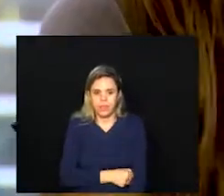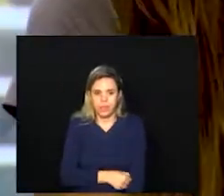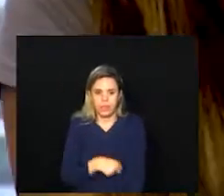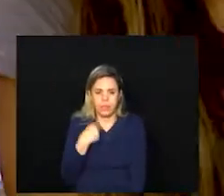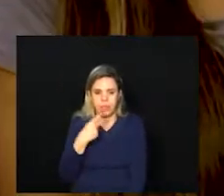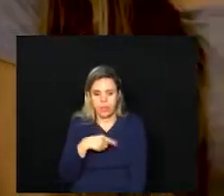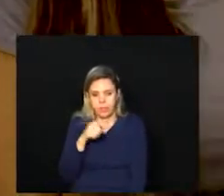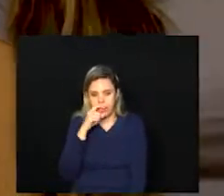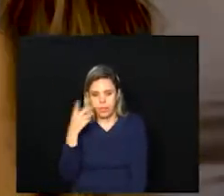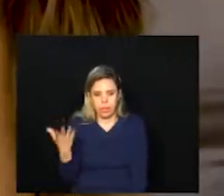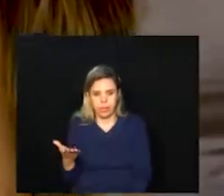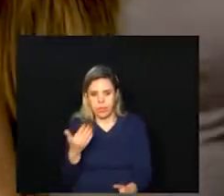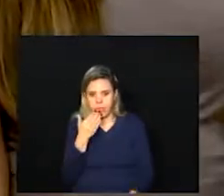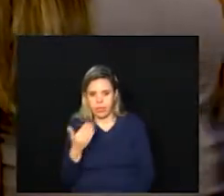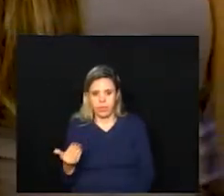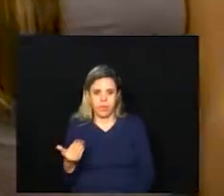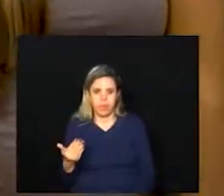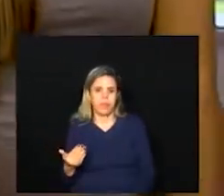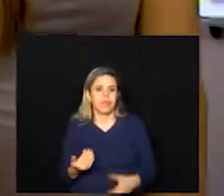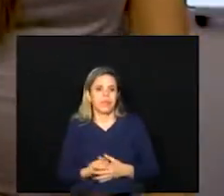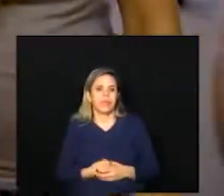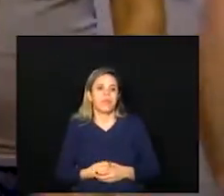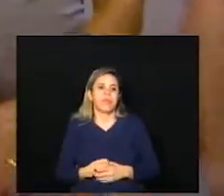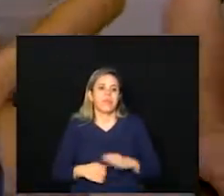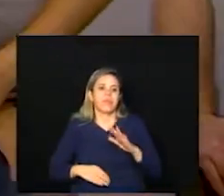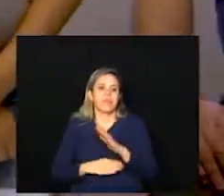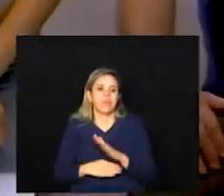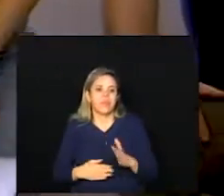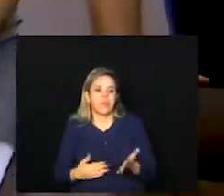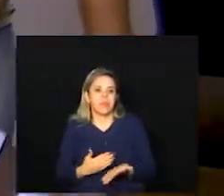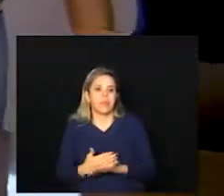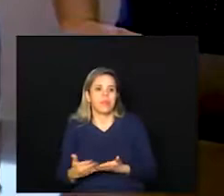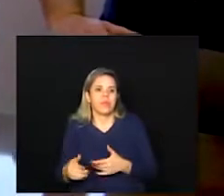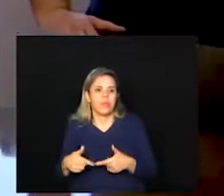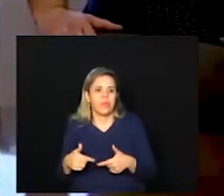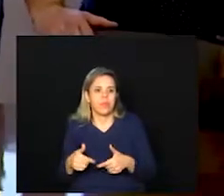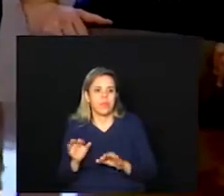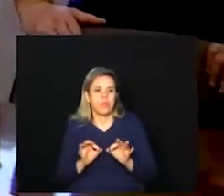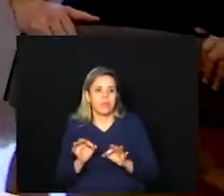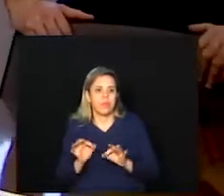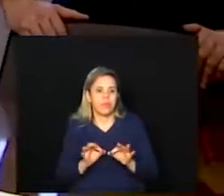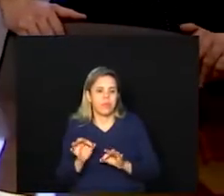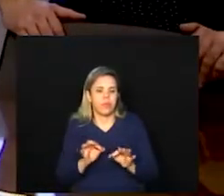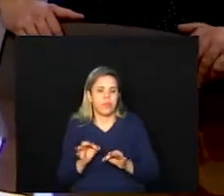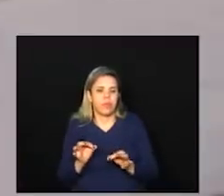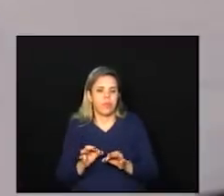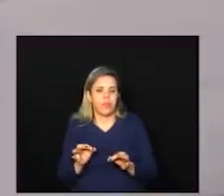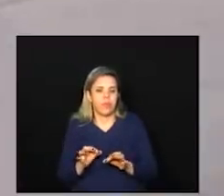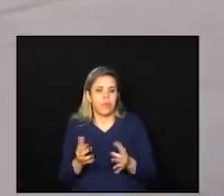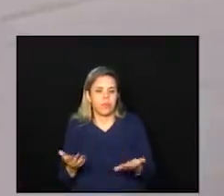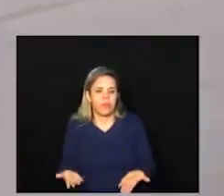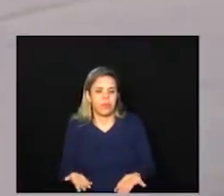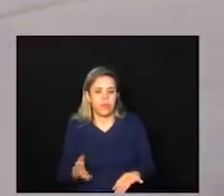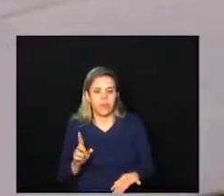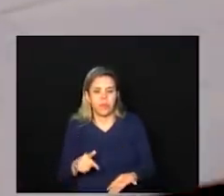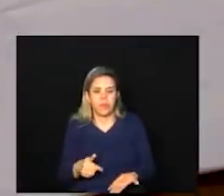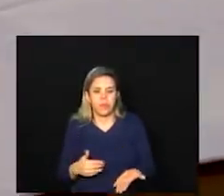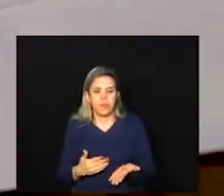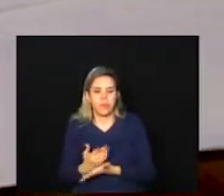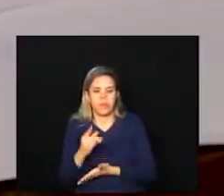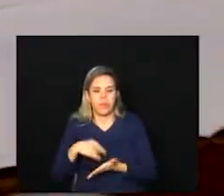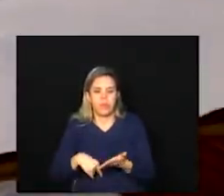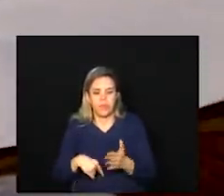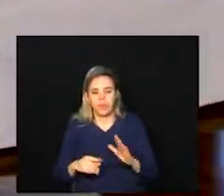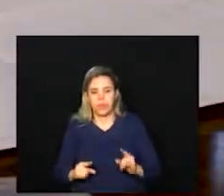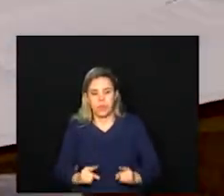Zé Carlos, solicitou que a Casa de Leis iniciasse o processo para regularizar a planta e o habite-se, que é o alvará de uso do